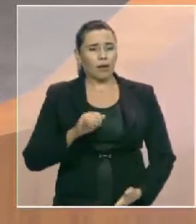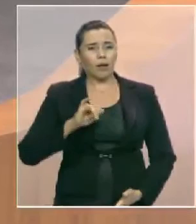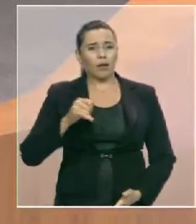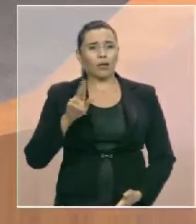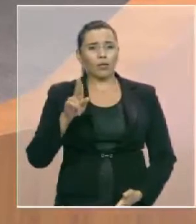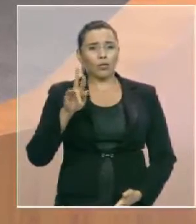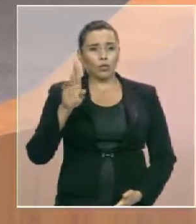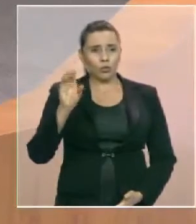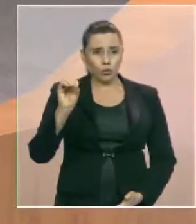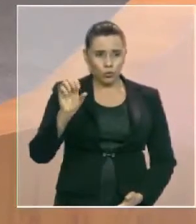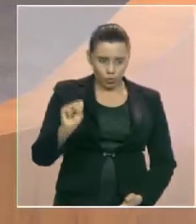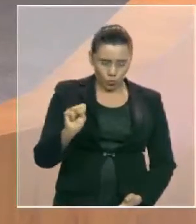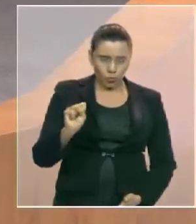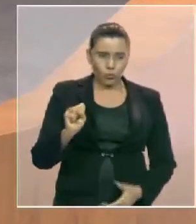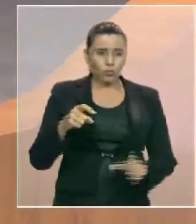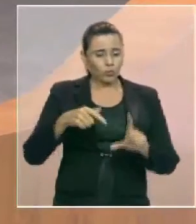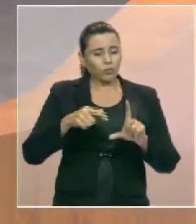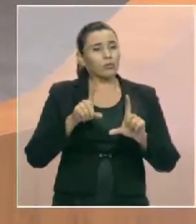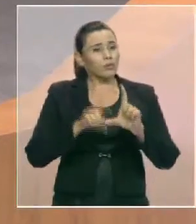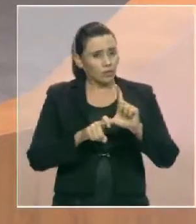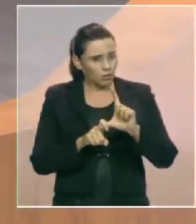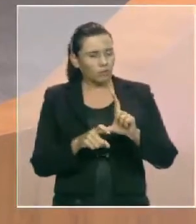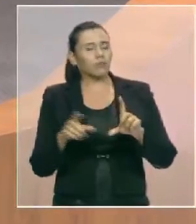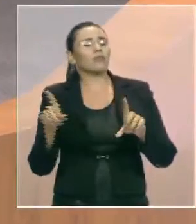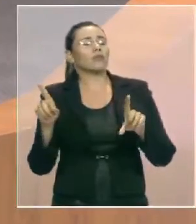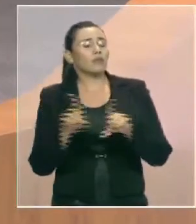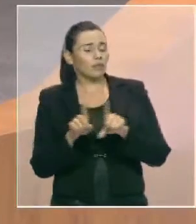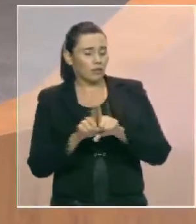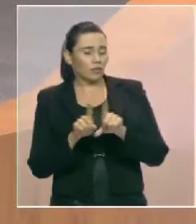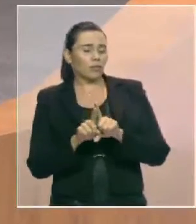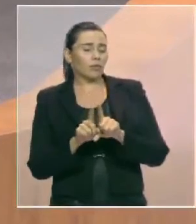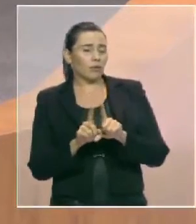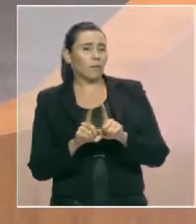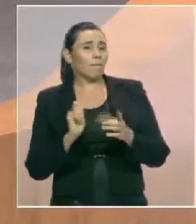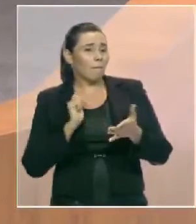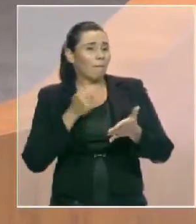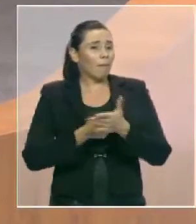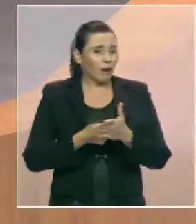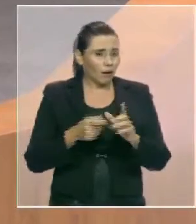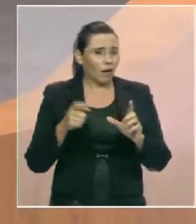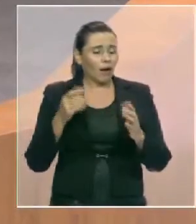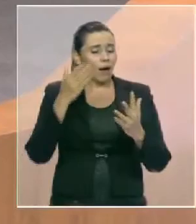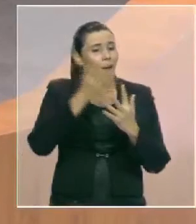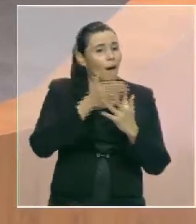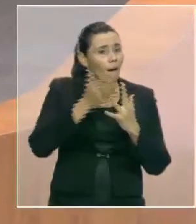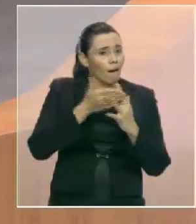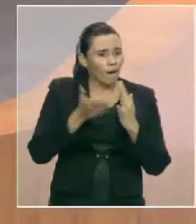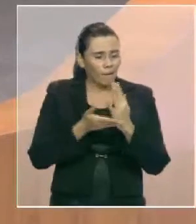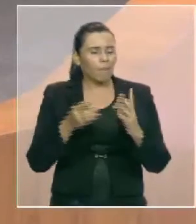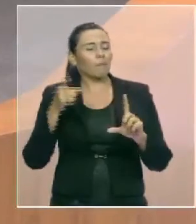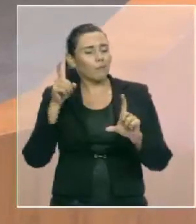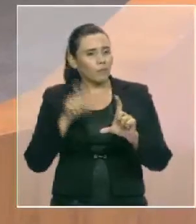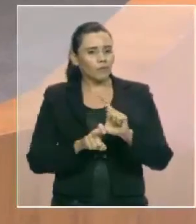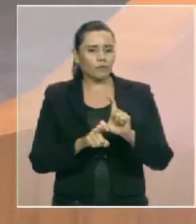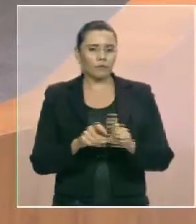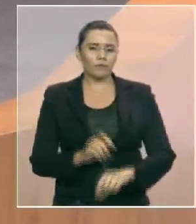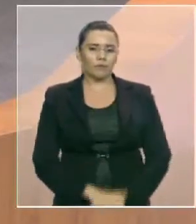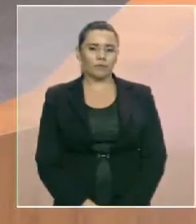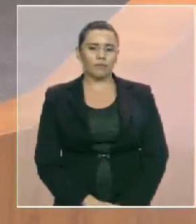principal, que é de 564 milhões, em 2019. Ou seja, o governo do Maranhão usufrui do dinheiro,